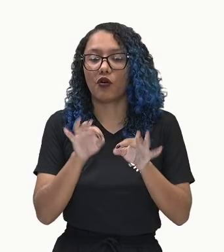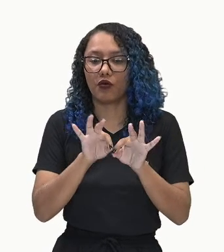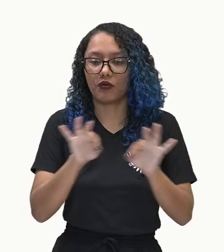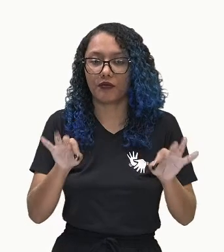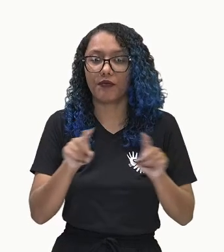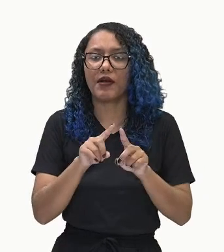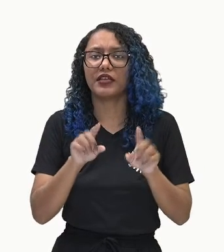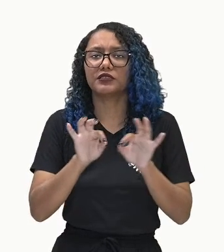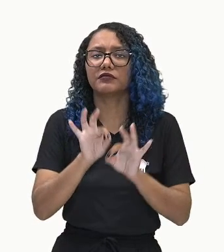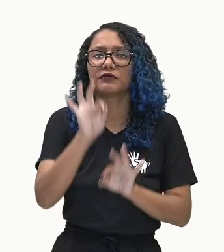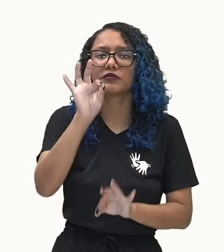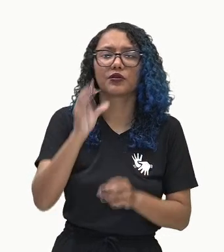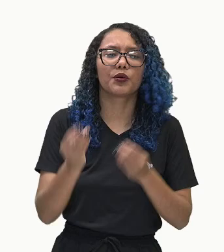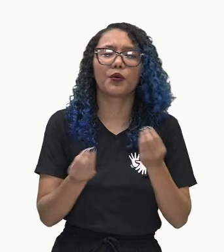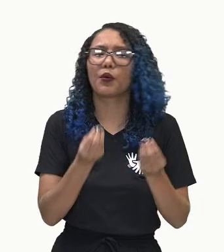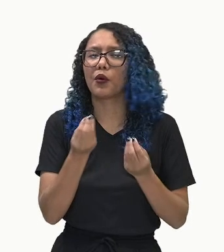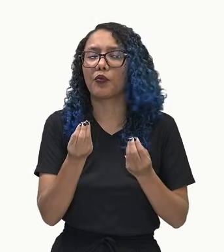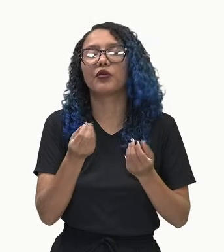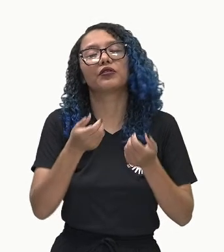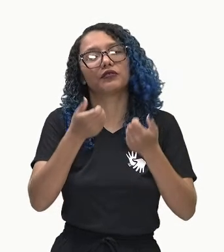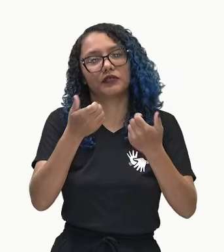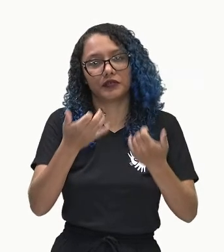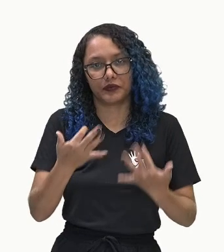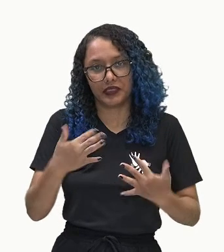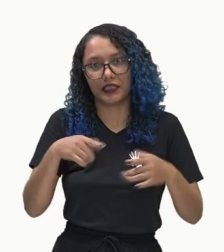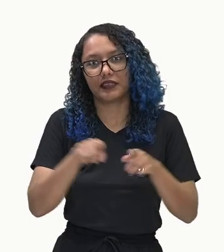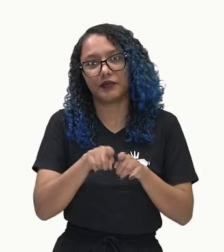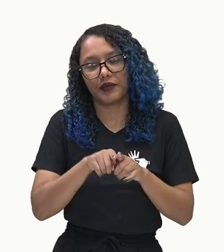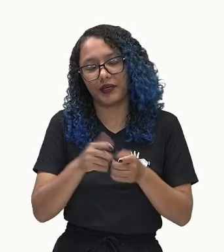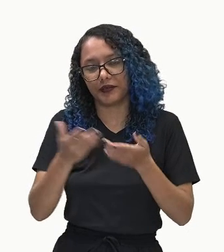na forma vertical? Vamos verificar aqui, ó.